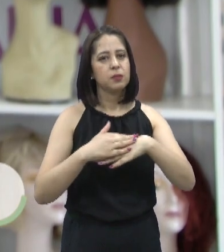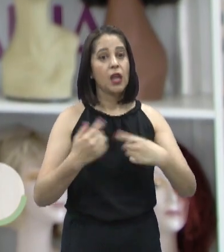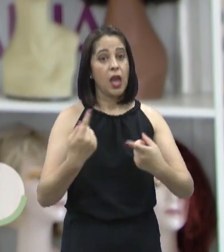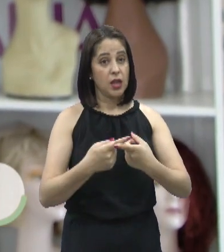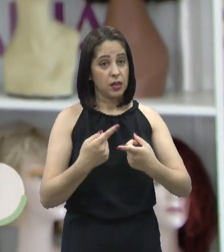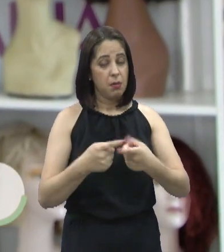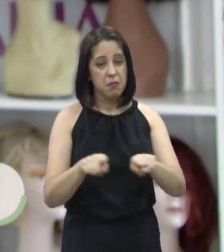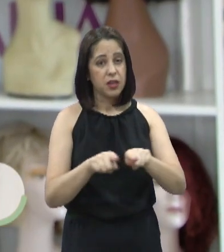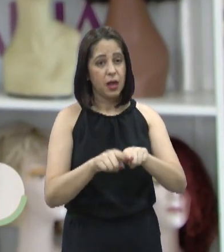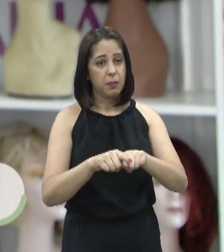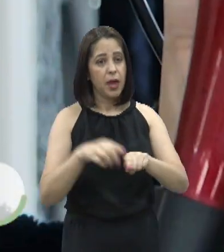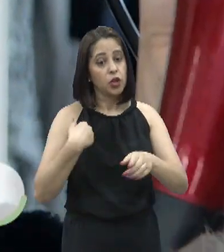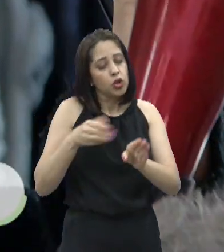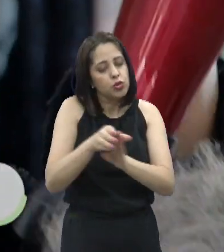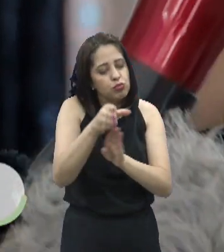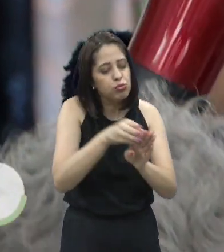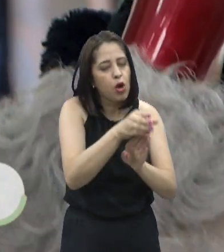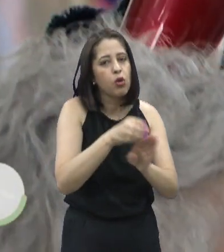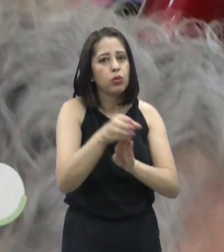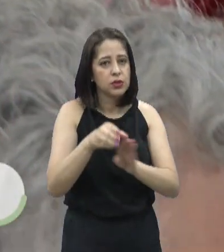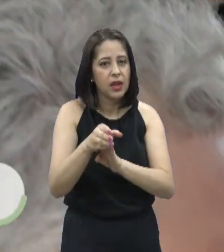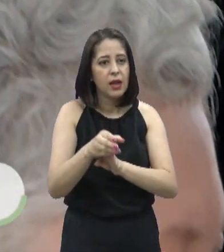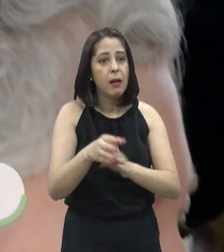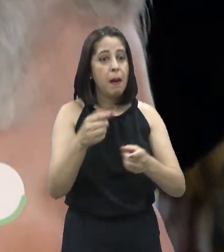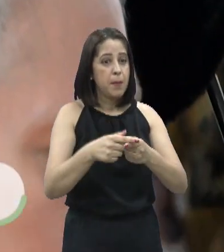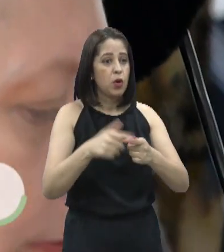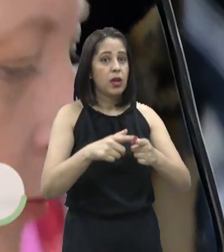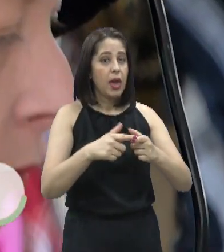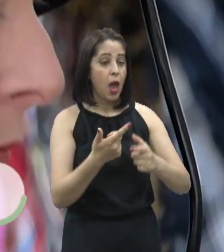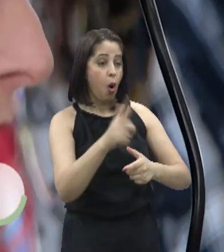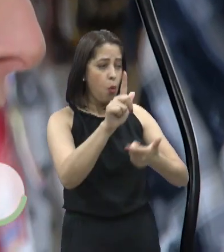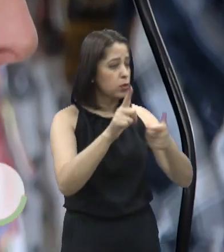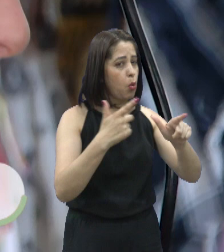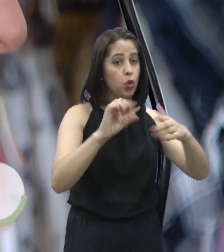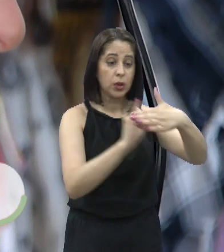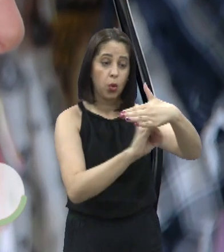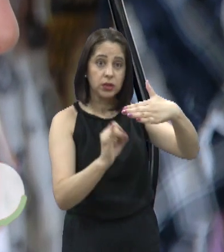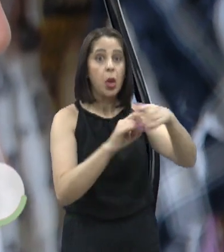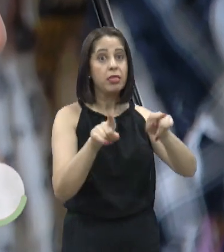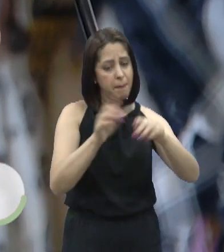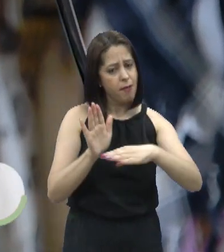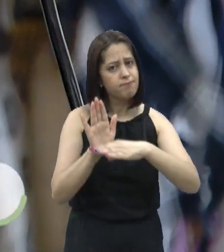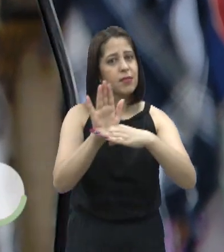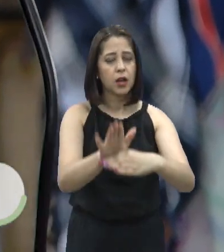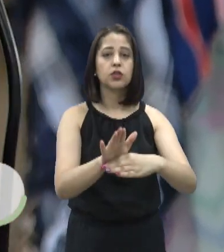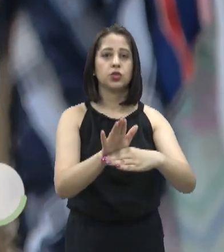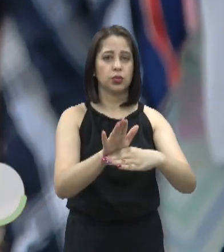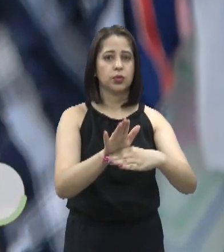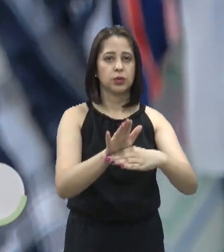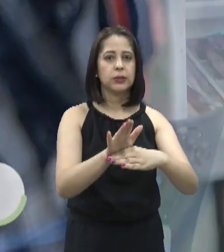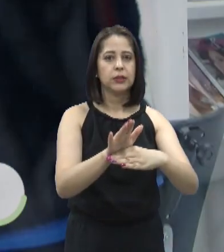de repente elas não sabem, porque elas têm muita ajuda por outras casas que não faz o nosso